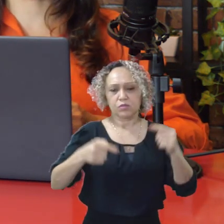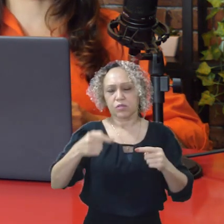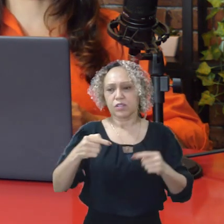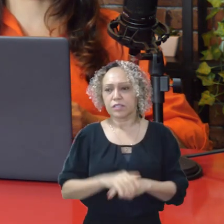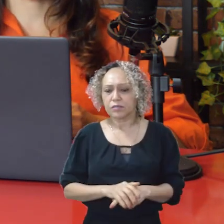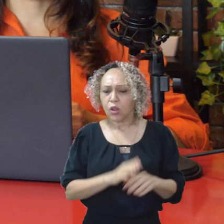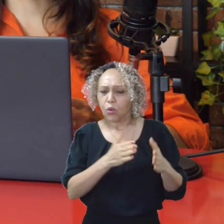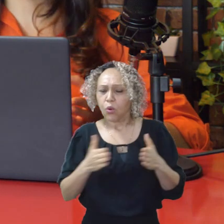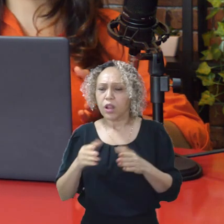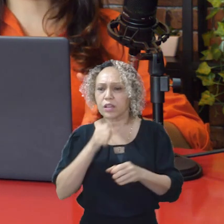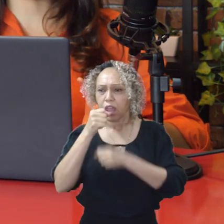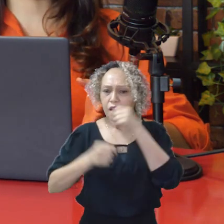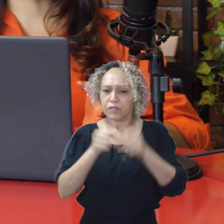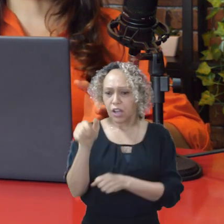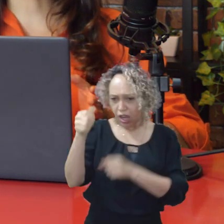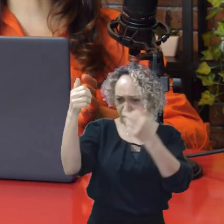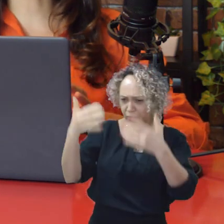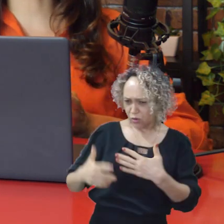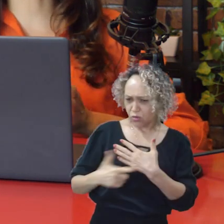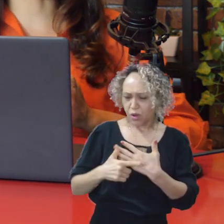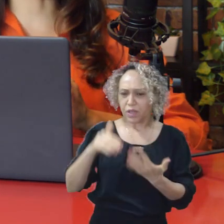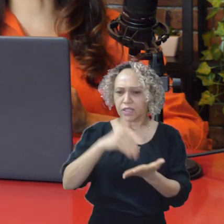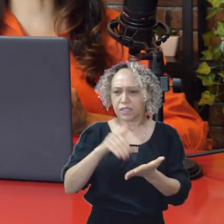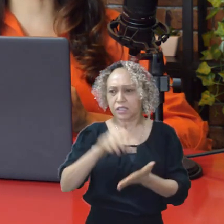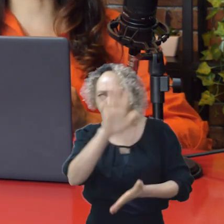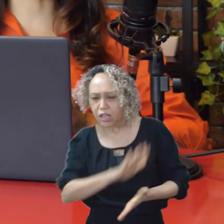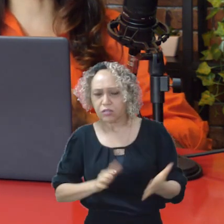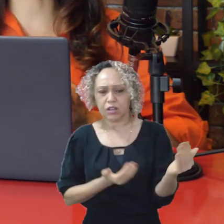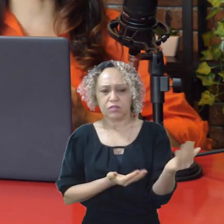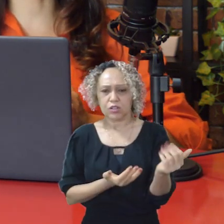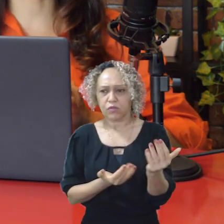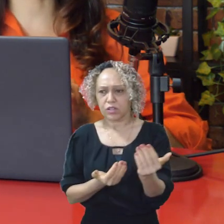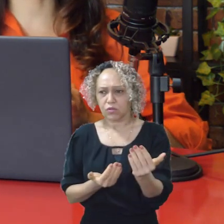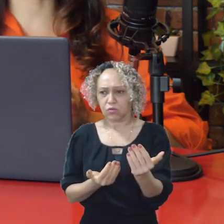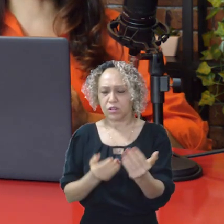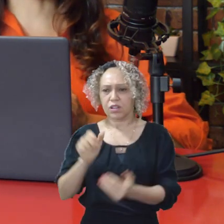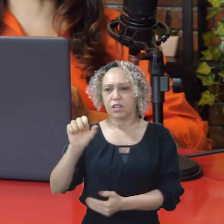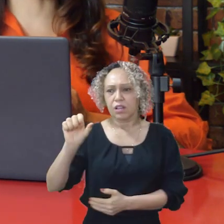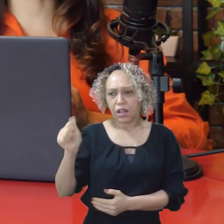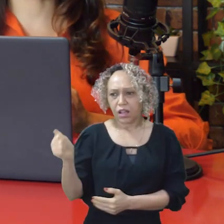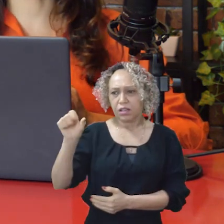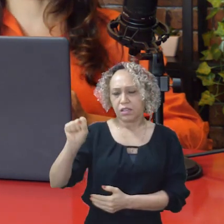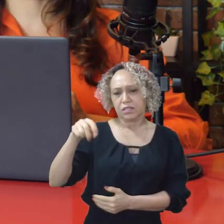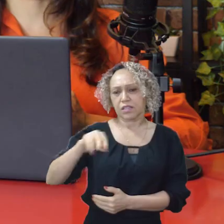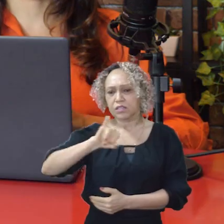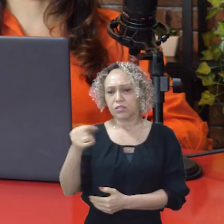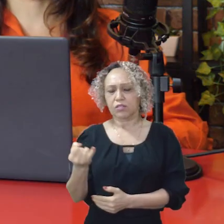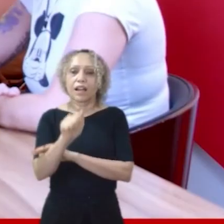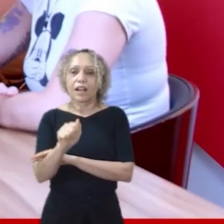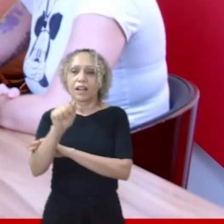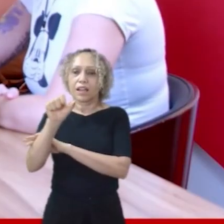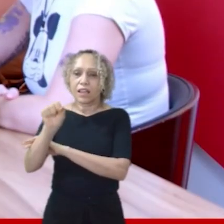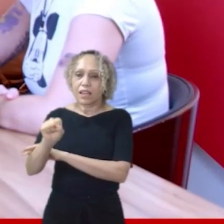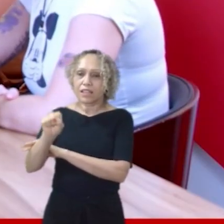espaços políticos. Durante a entrevista, ele falou sobre o papel da Secretaria Nacional de Juventude, a SNJ.